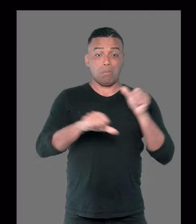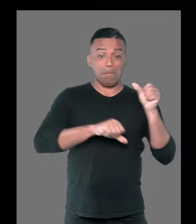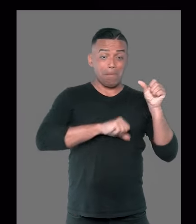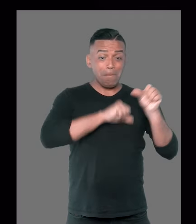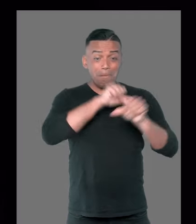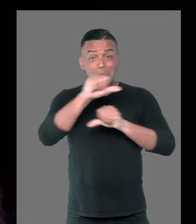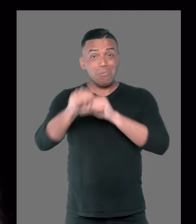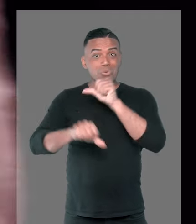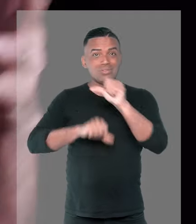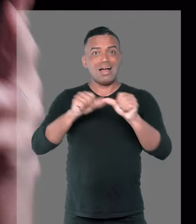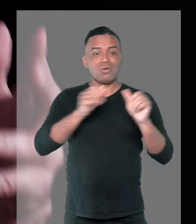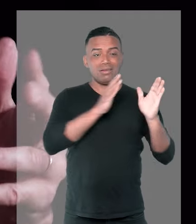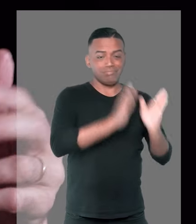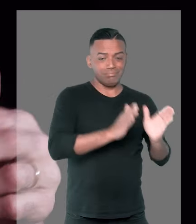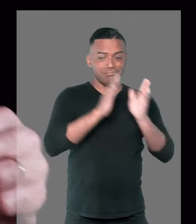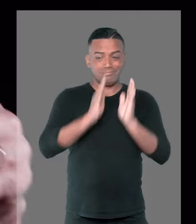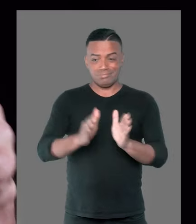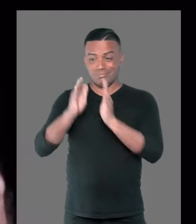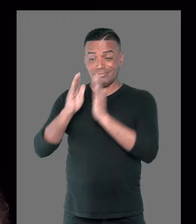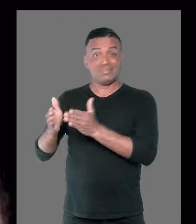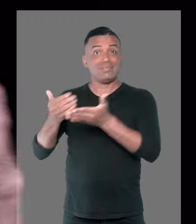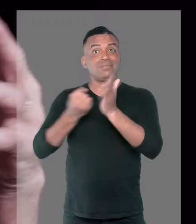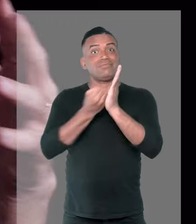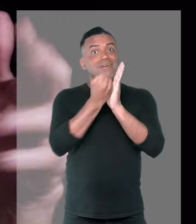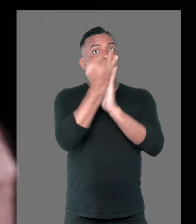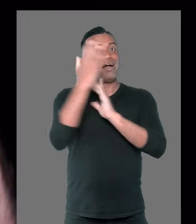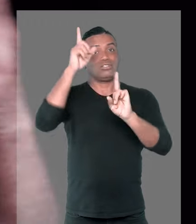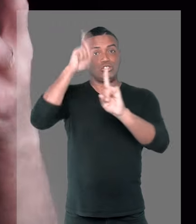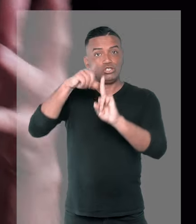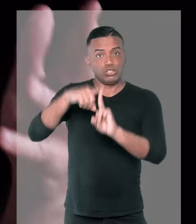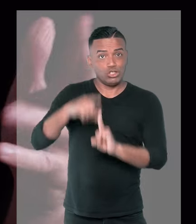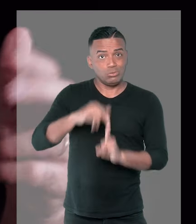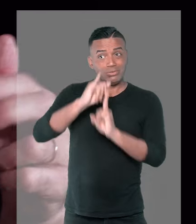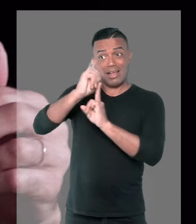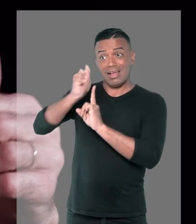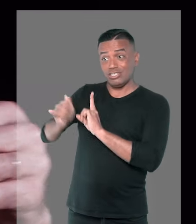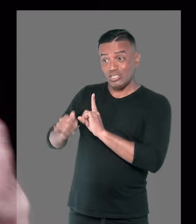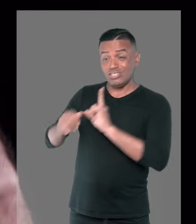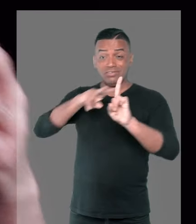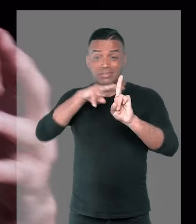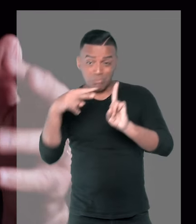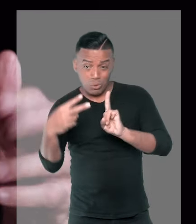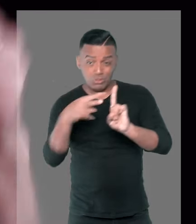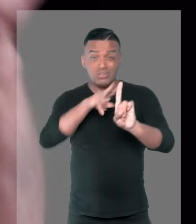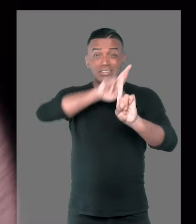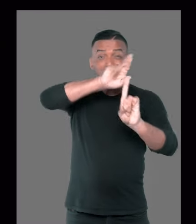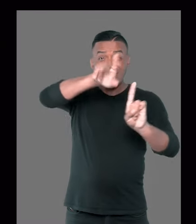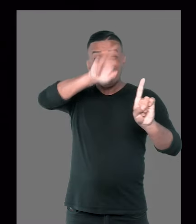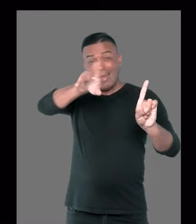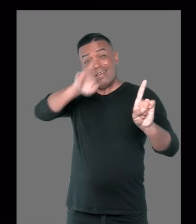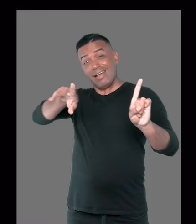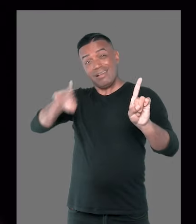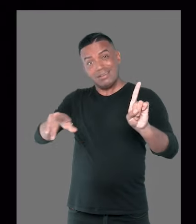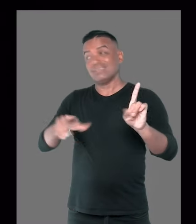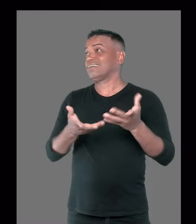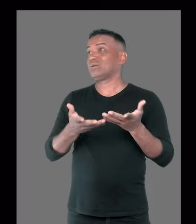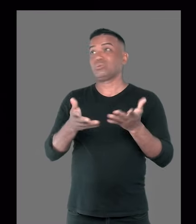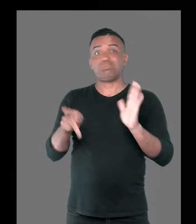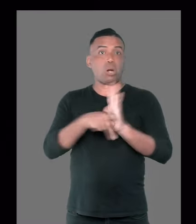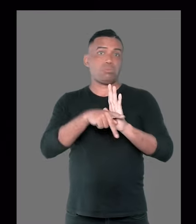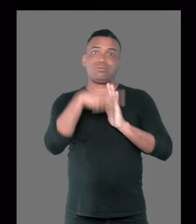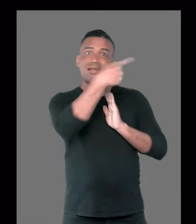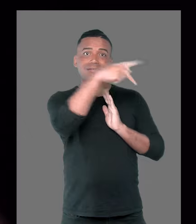essa esse Universo de narrativas num numa multitude de pontos de vista absolutamente indiscutível para cada um que tinha